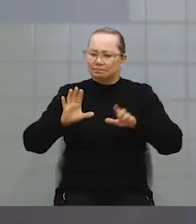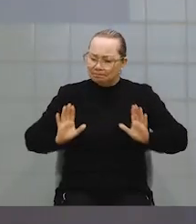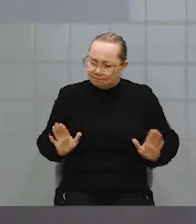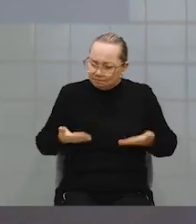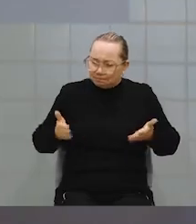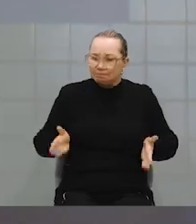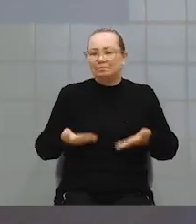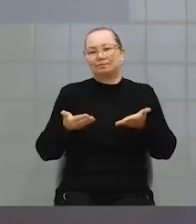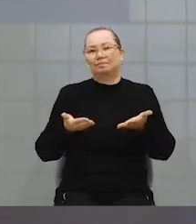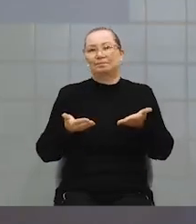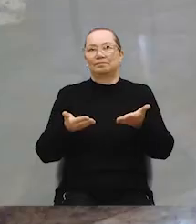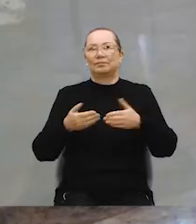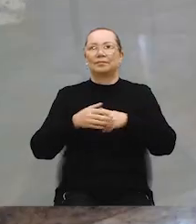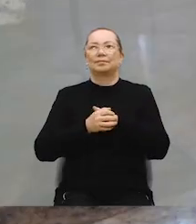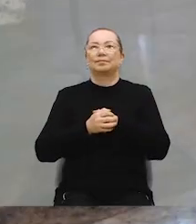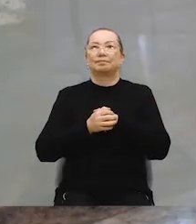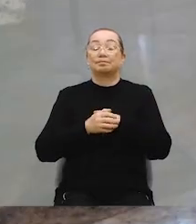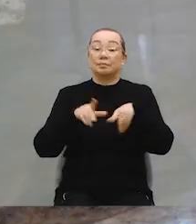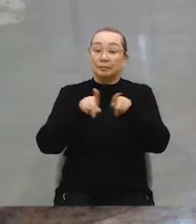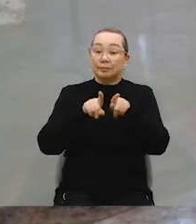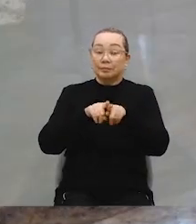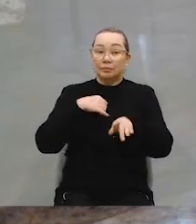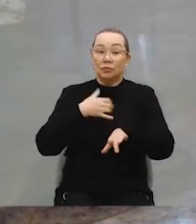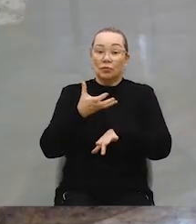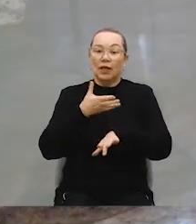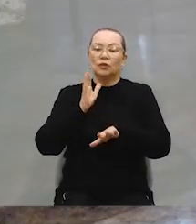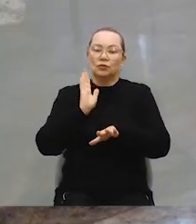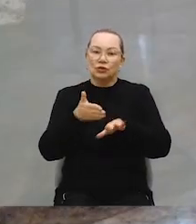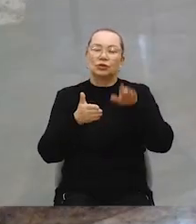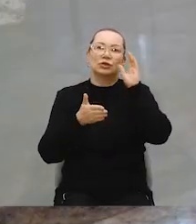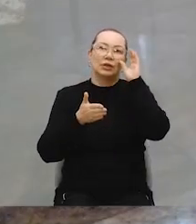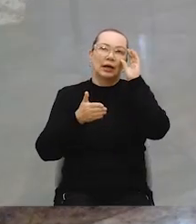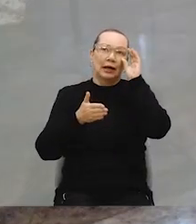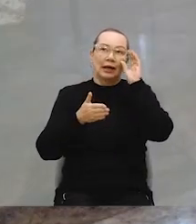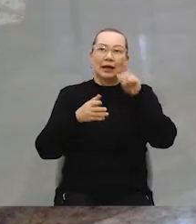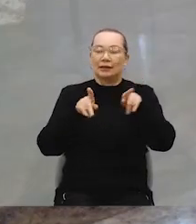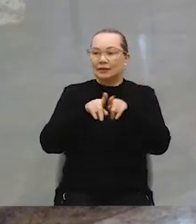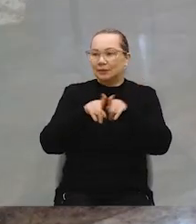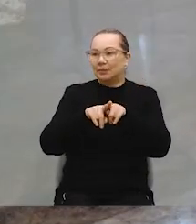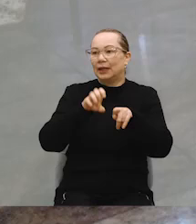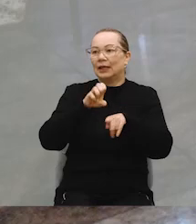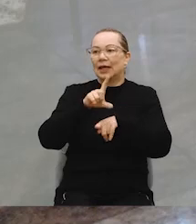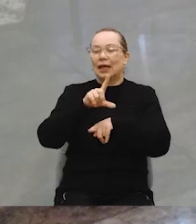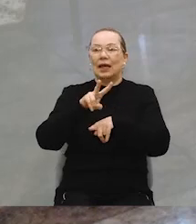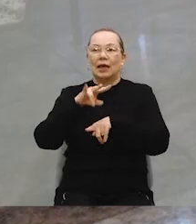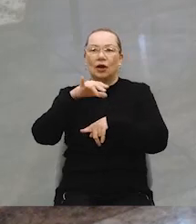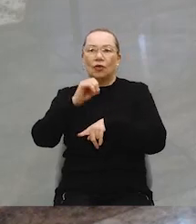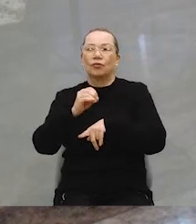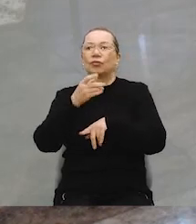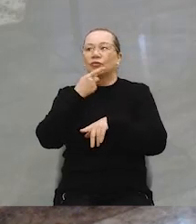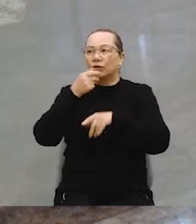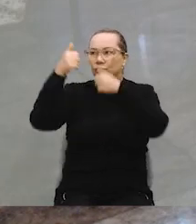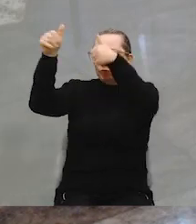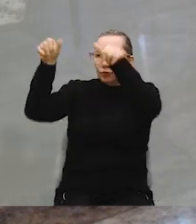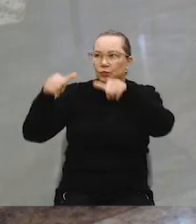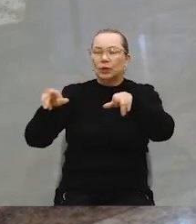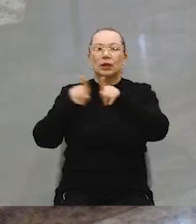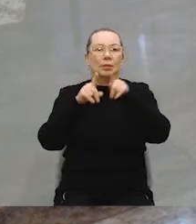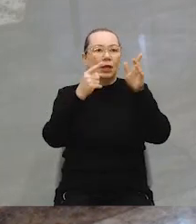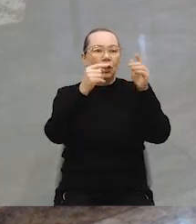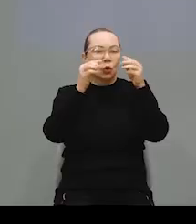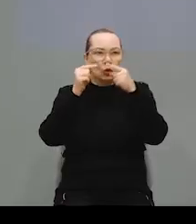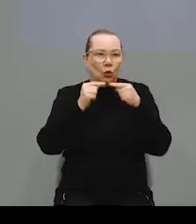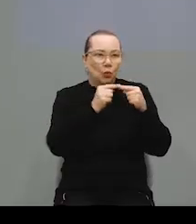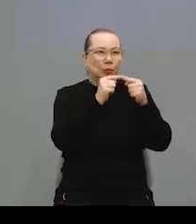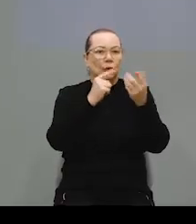com isso. Eu gostaria então de já introduzindo aqui, Elvio, a exposição em si e combinando com o próprio livro, nós vamos